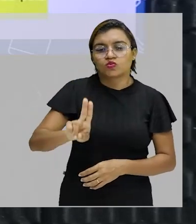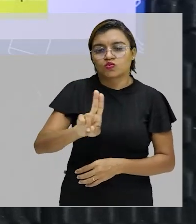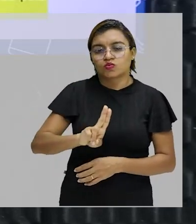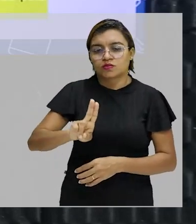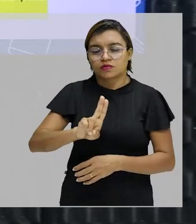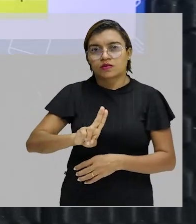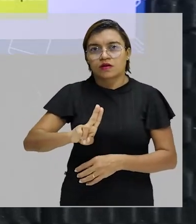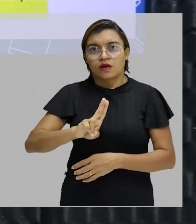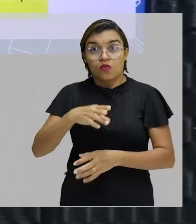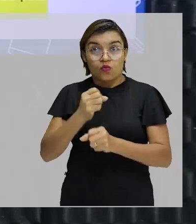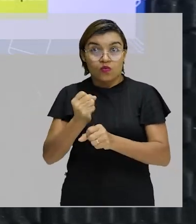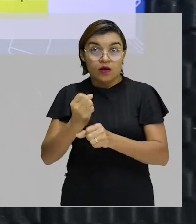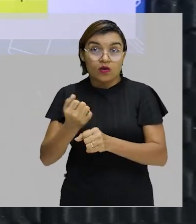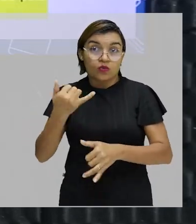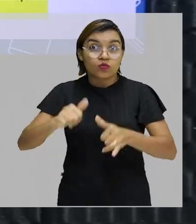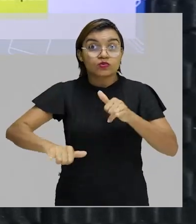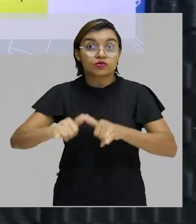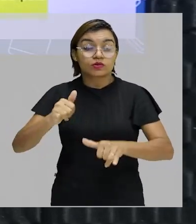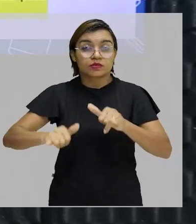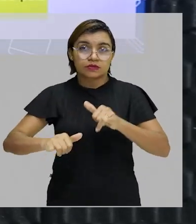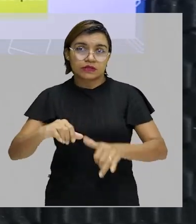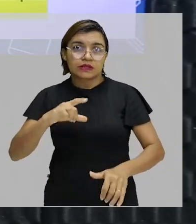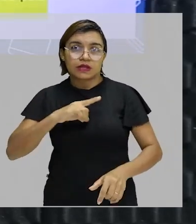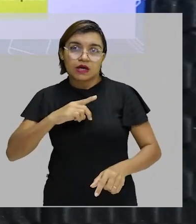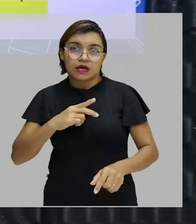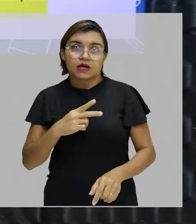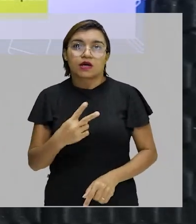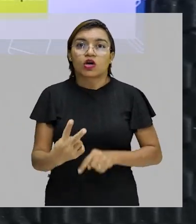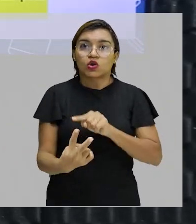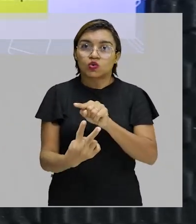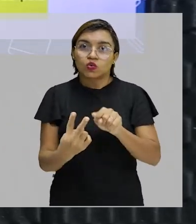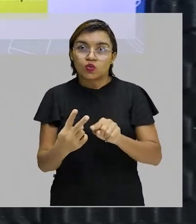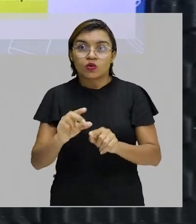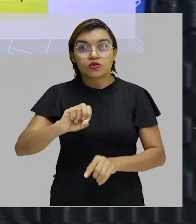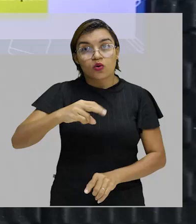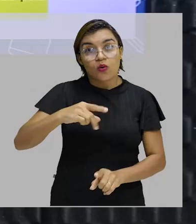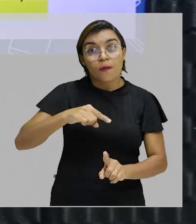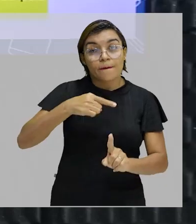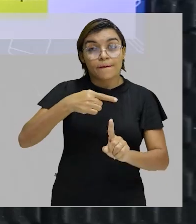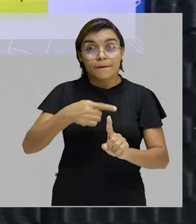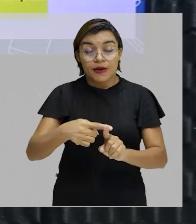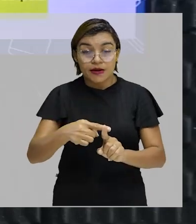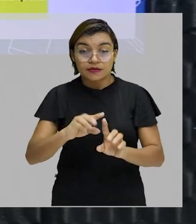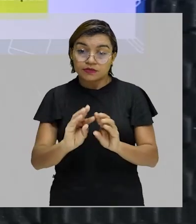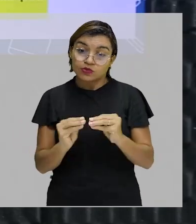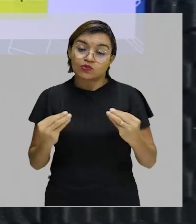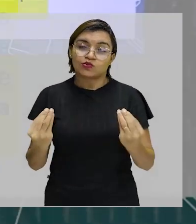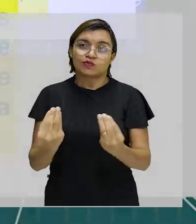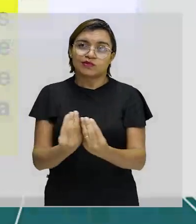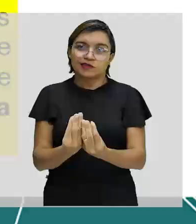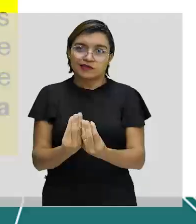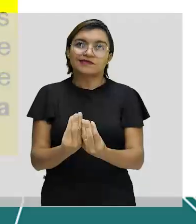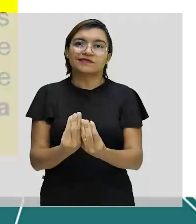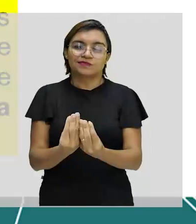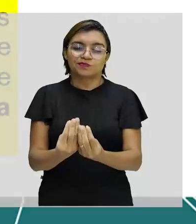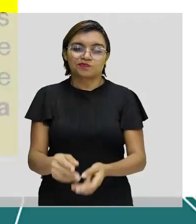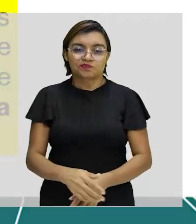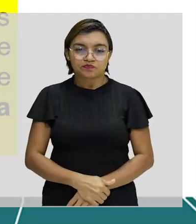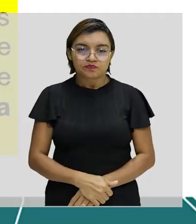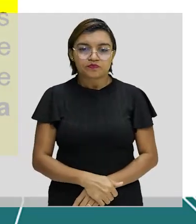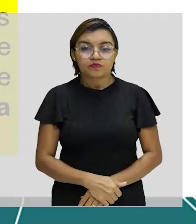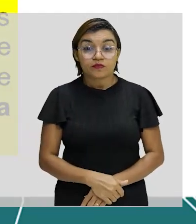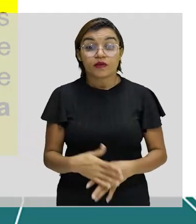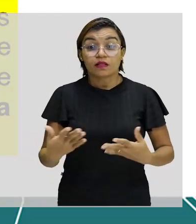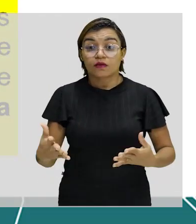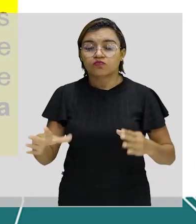o cálculo estequiométrico quando nós temos duas ou mais substâncias envolvidas, certo?